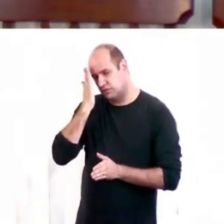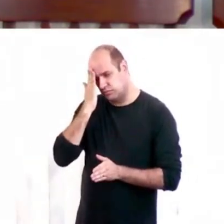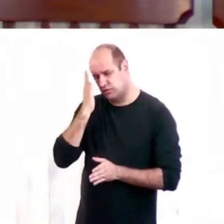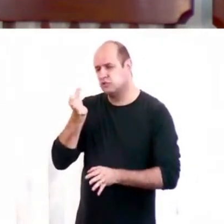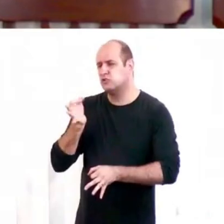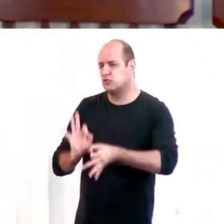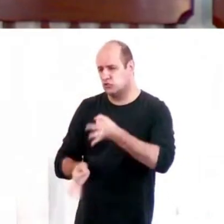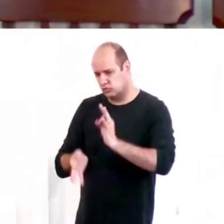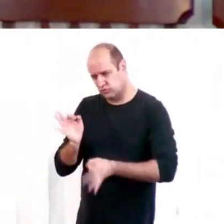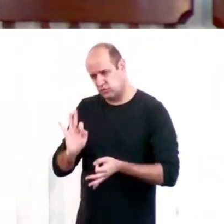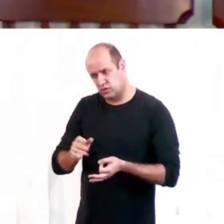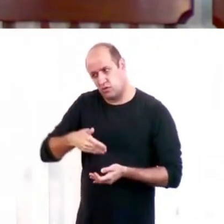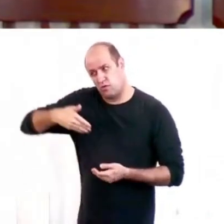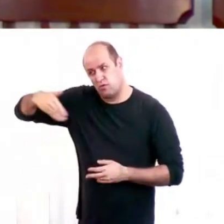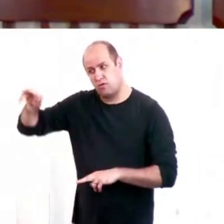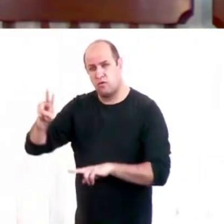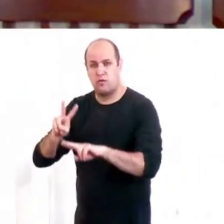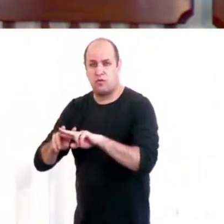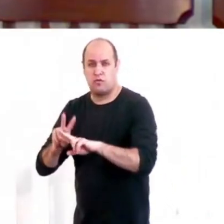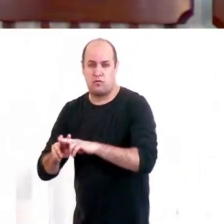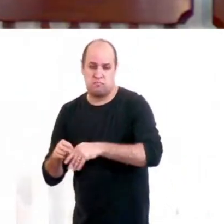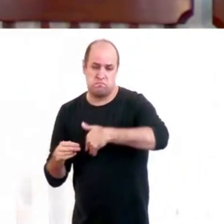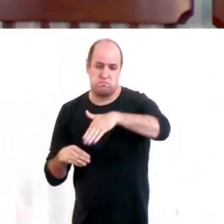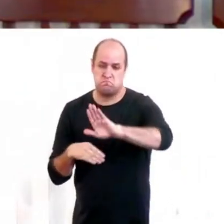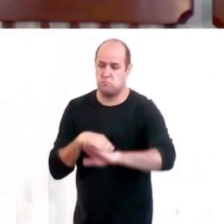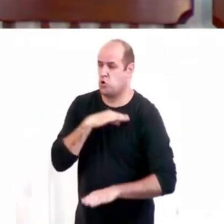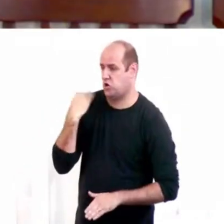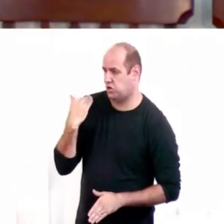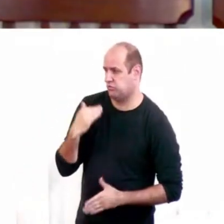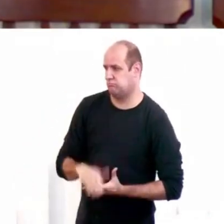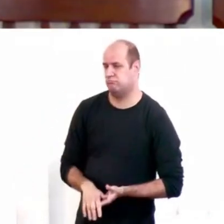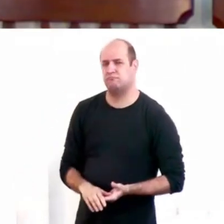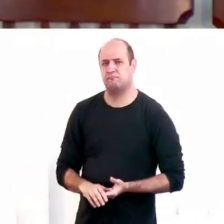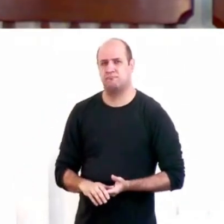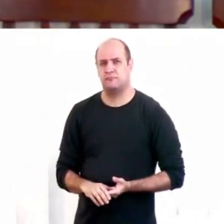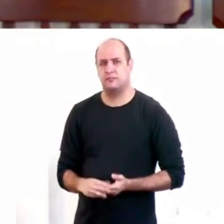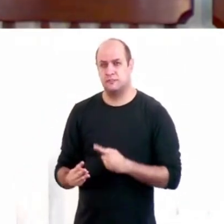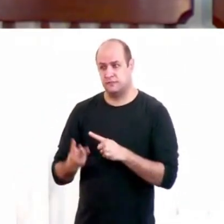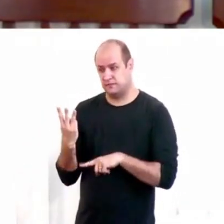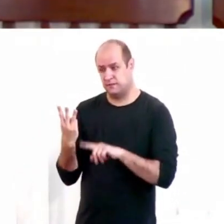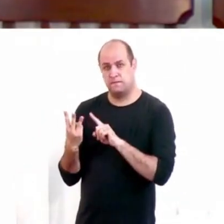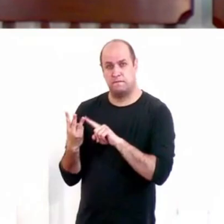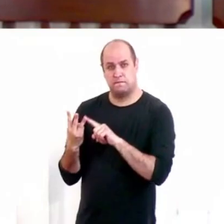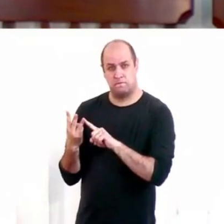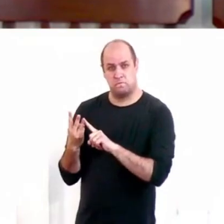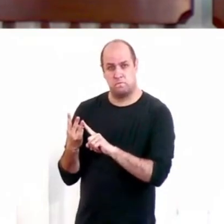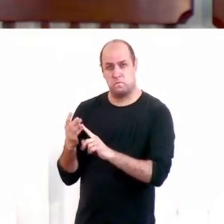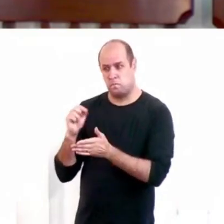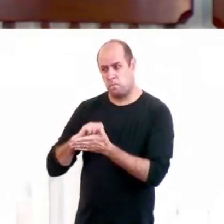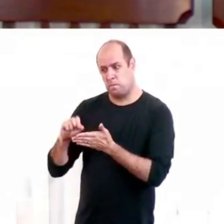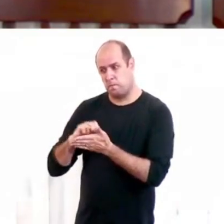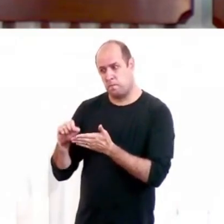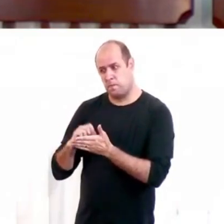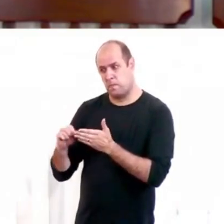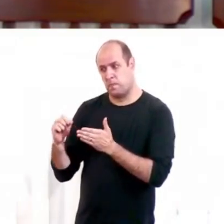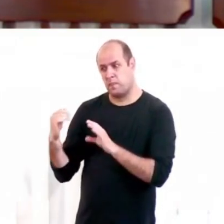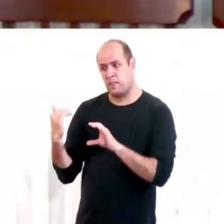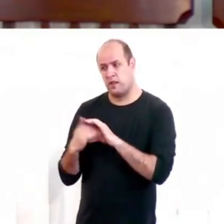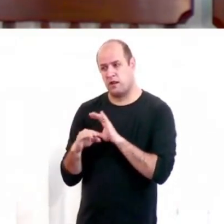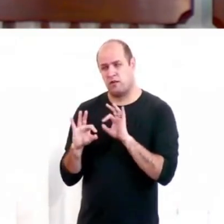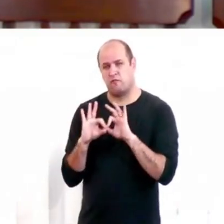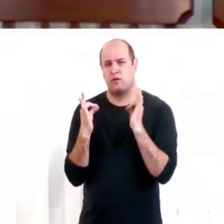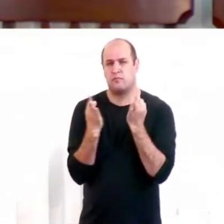ou para a cadeia, ou para a morte. E um dos irmãos escreveu para entregar para a família,